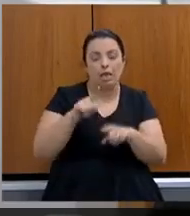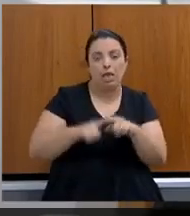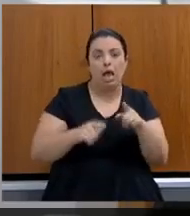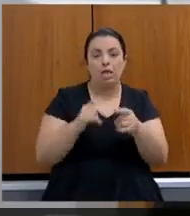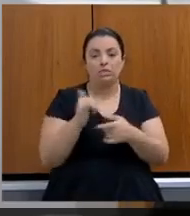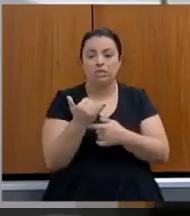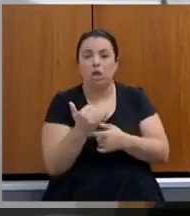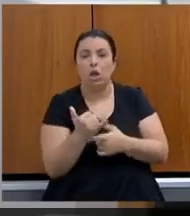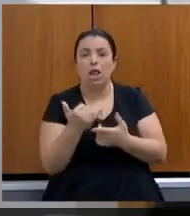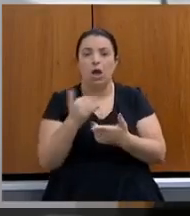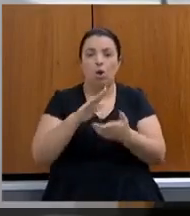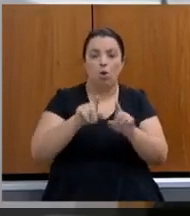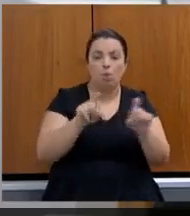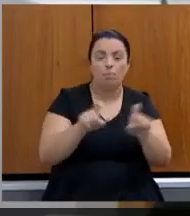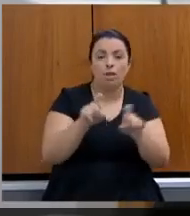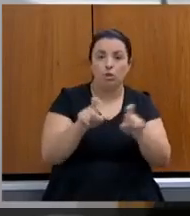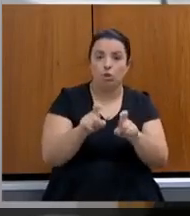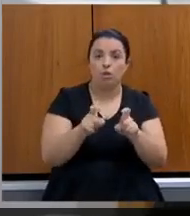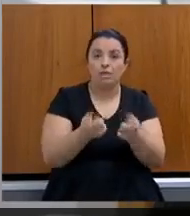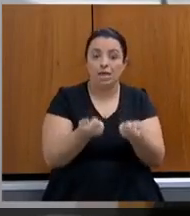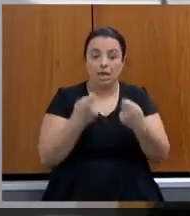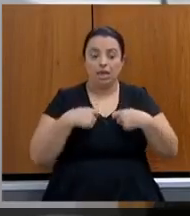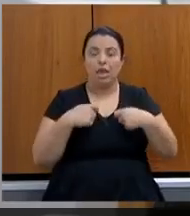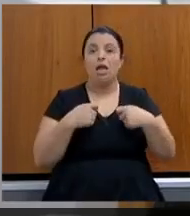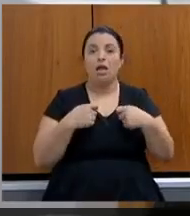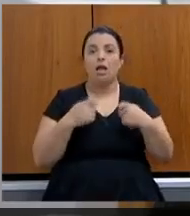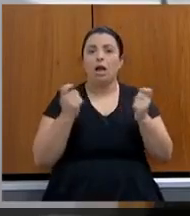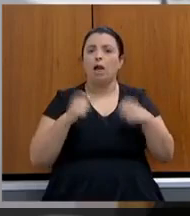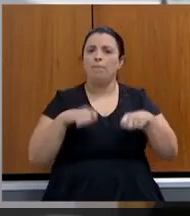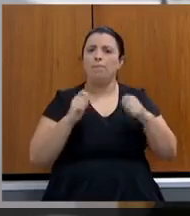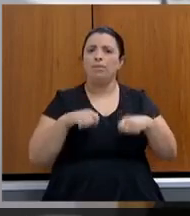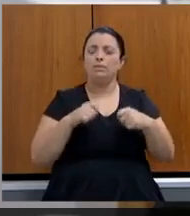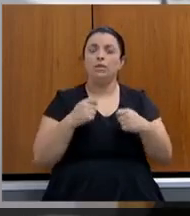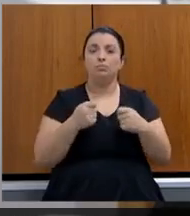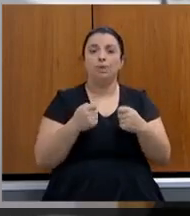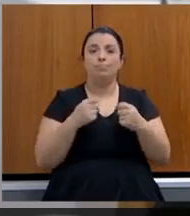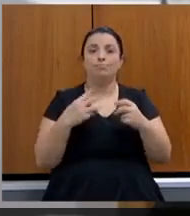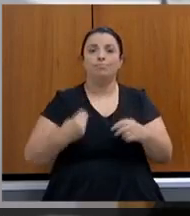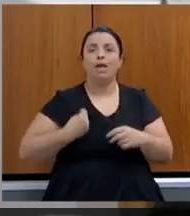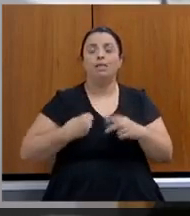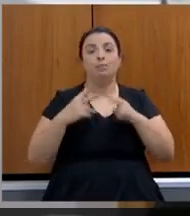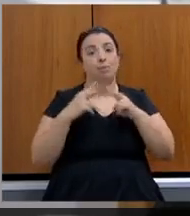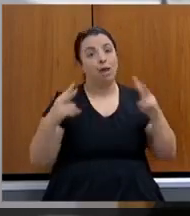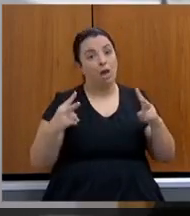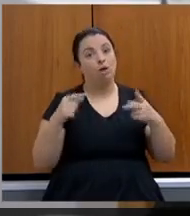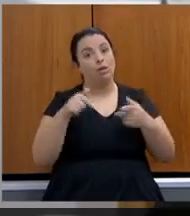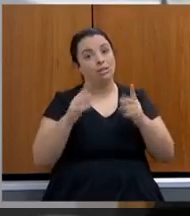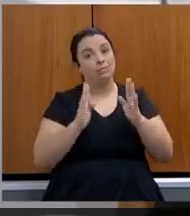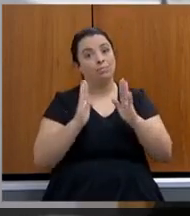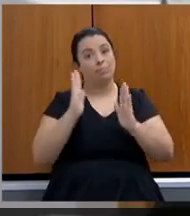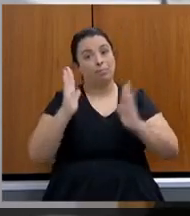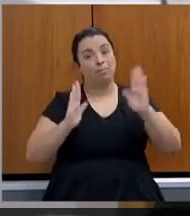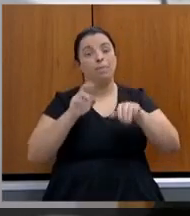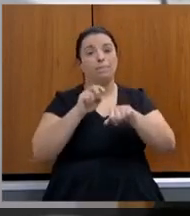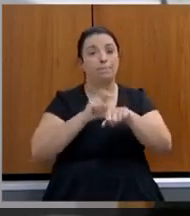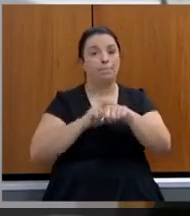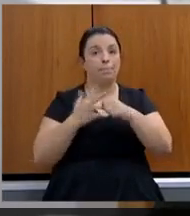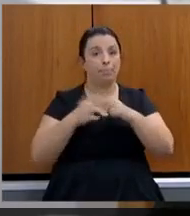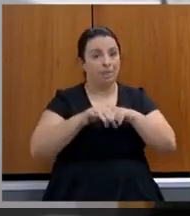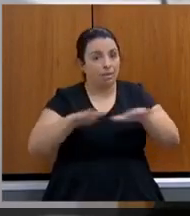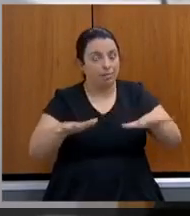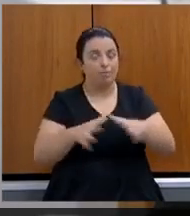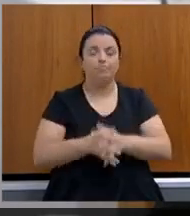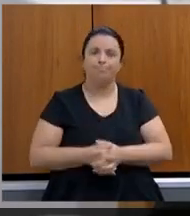desse desse ensino remoto nesse período da pandemia é a outra questão que chama muito atenção senhora